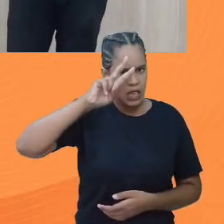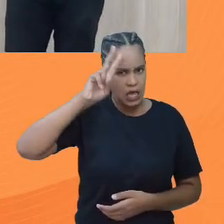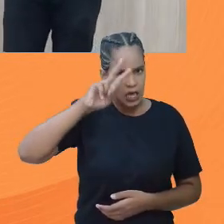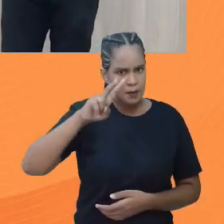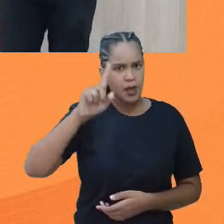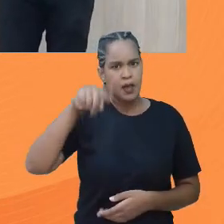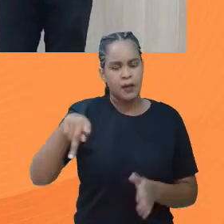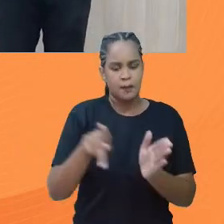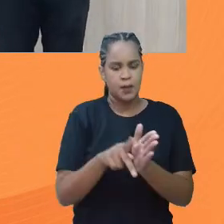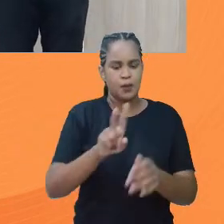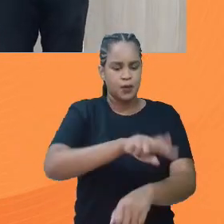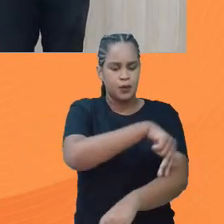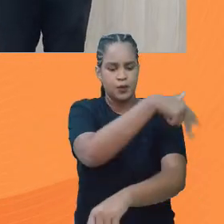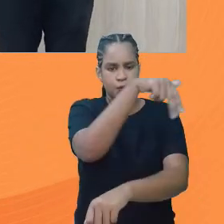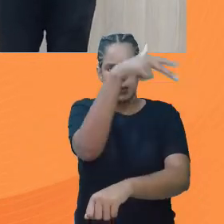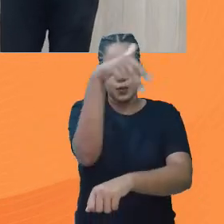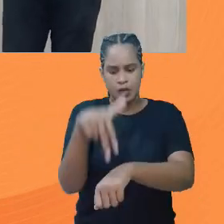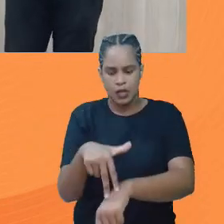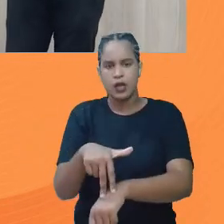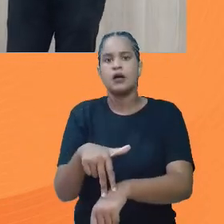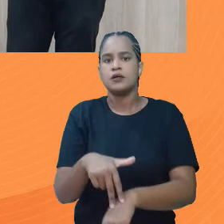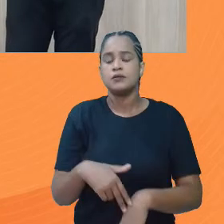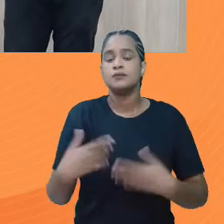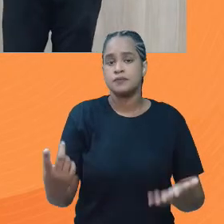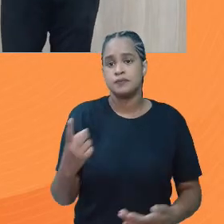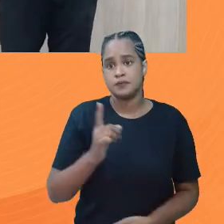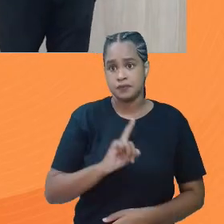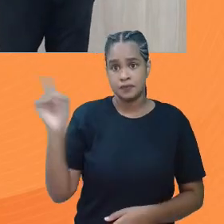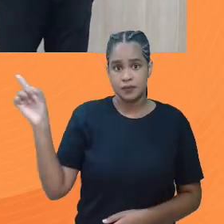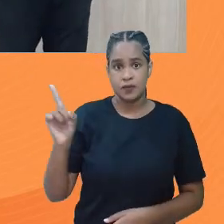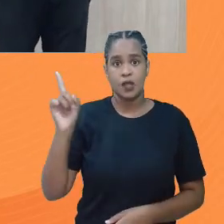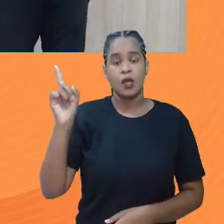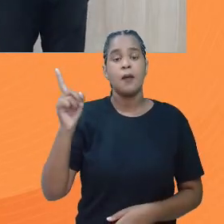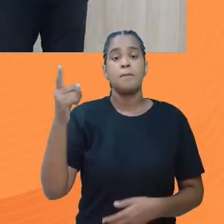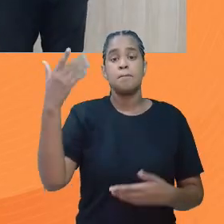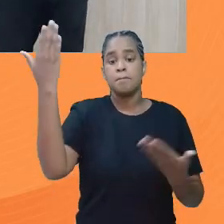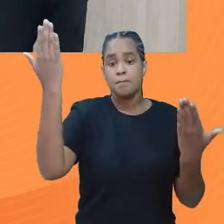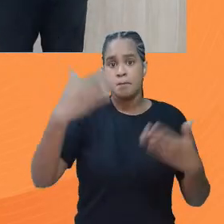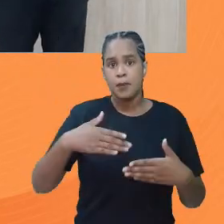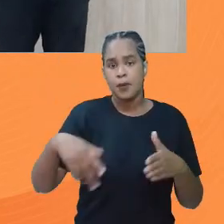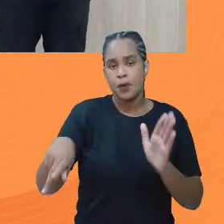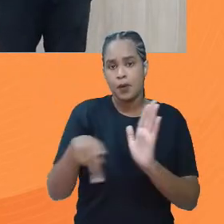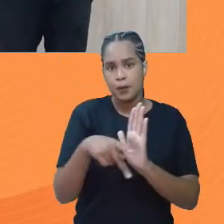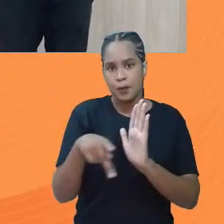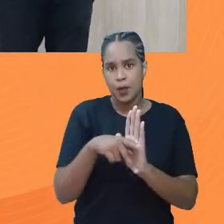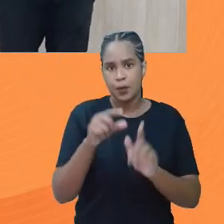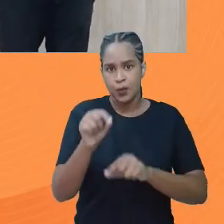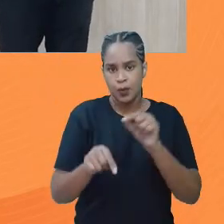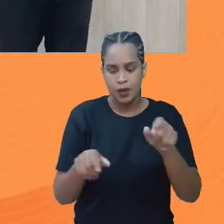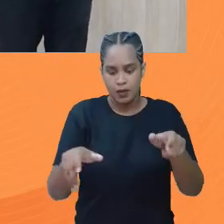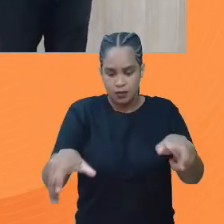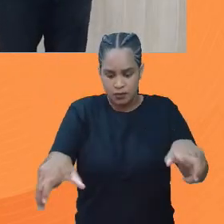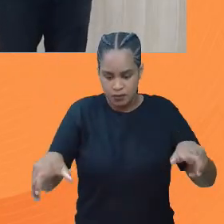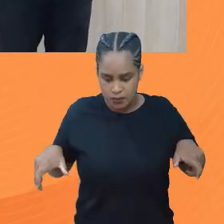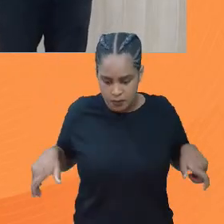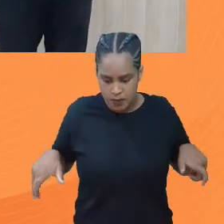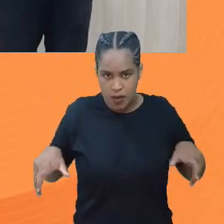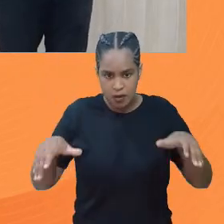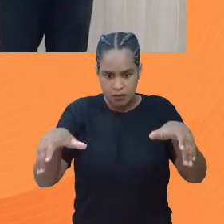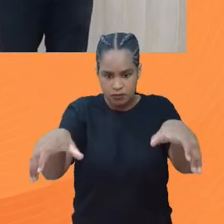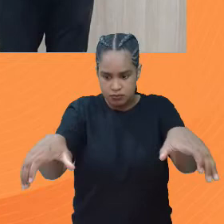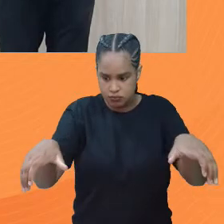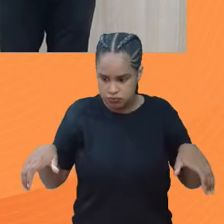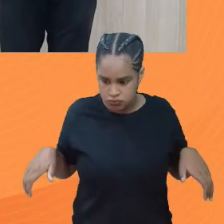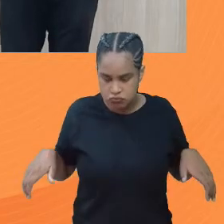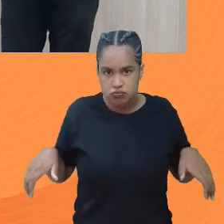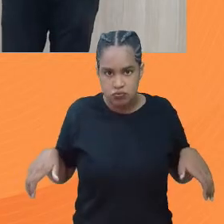aí é ginástica artística e esse elemento aí, essa prova aí, são das barras paralelas, tá bom? Então, pode